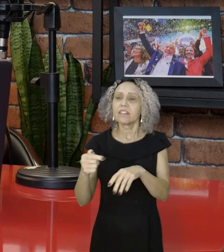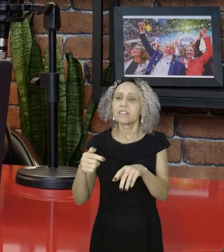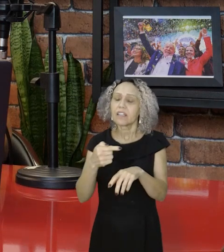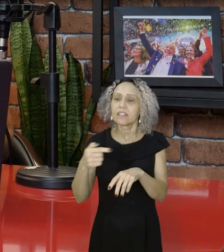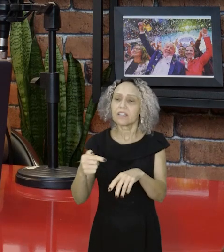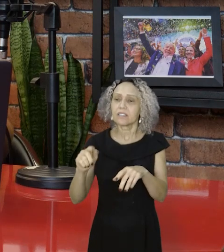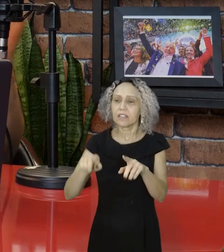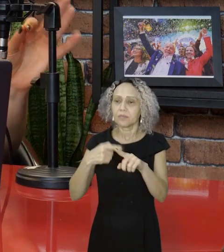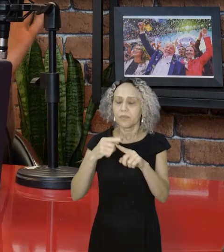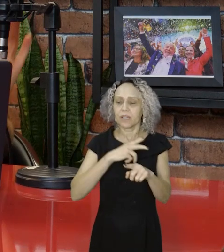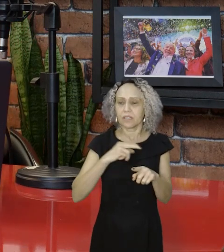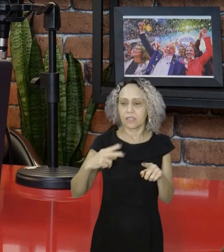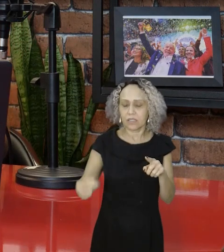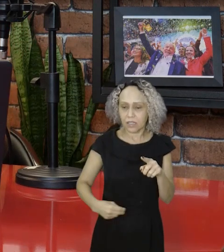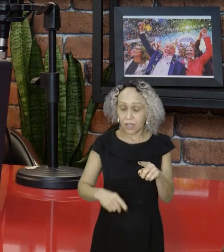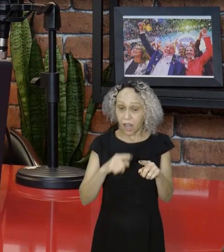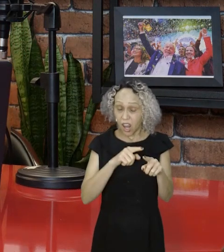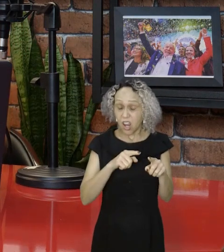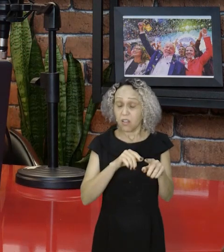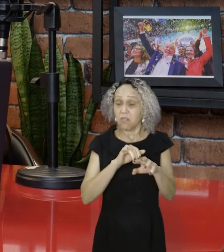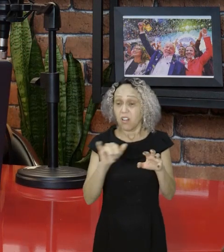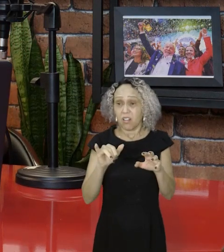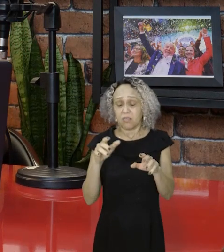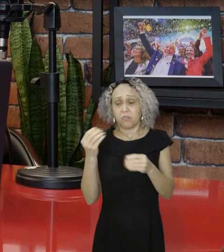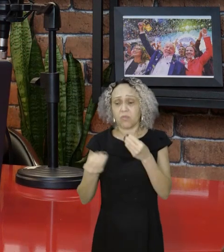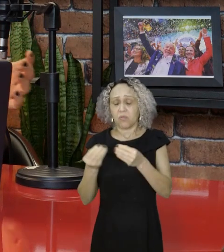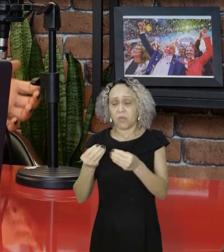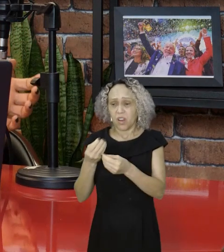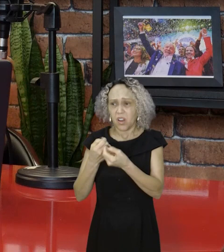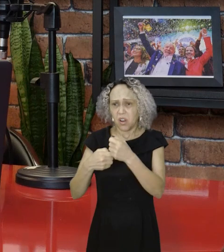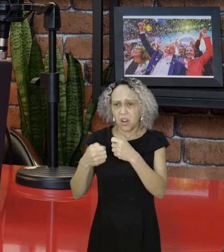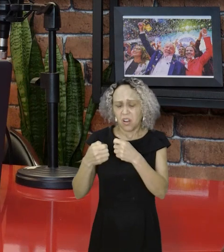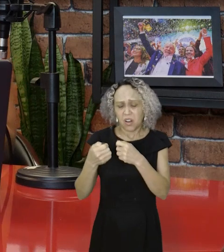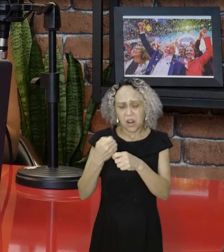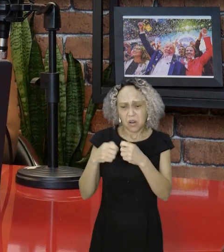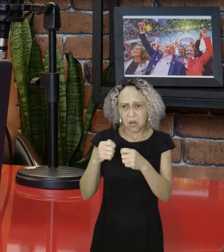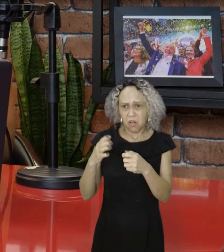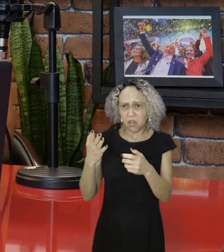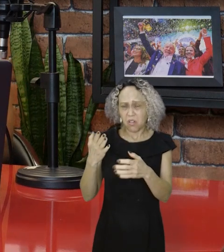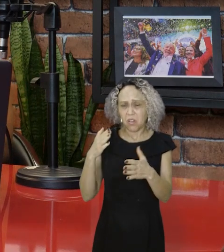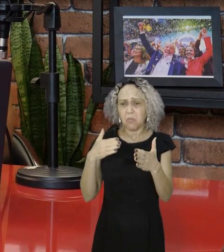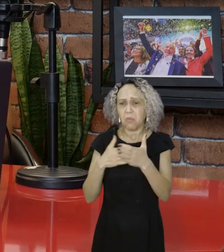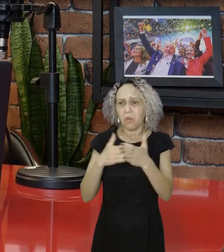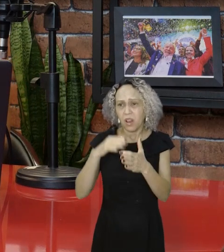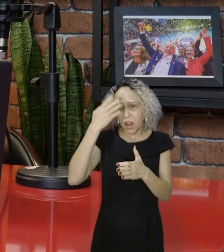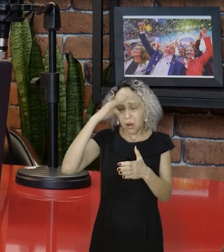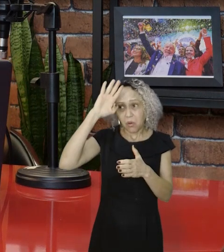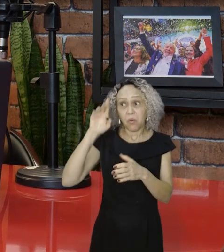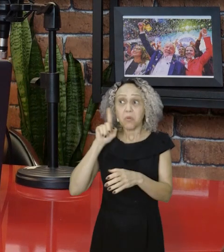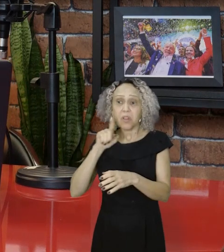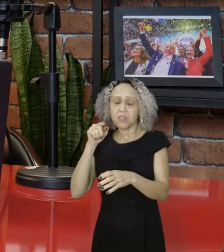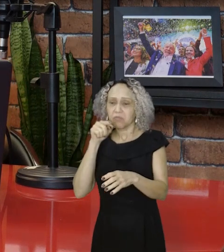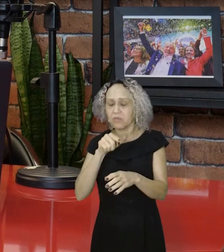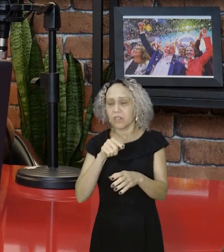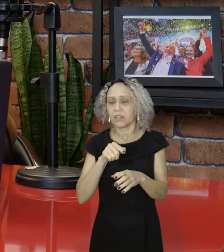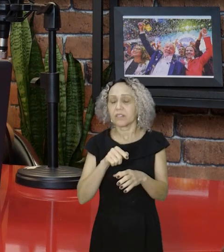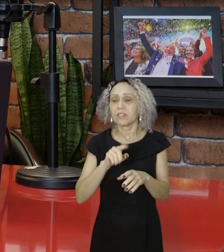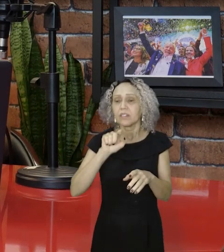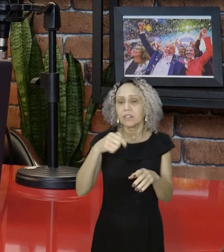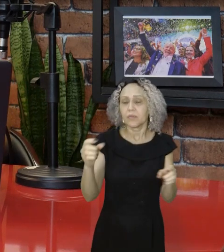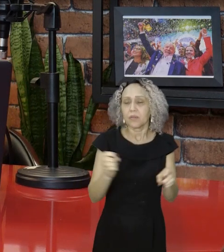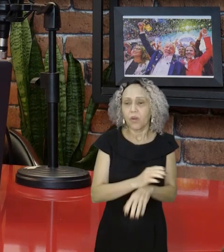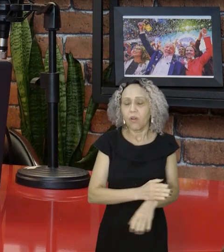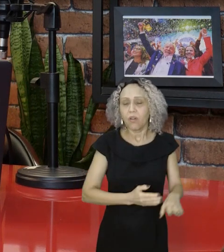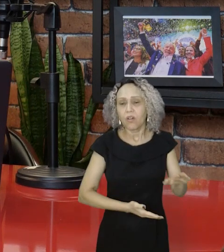oportunidade e condenou mais uma vez o embargo econômico imposto a Cuba pelos Estados Unidos. Logo depois, seguiu para